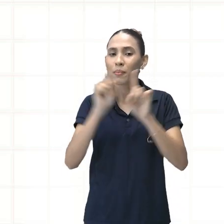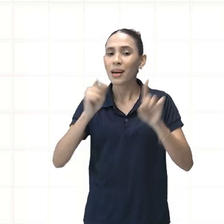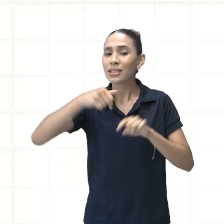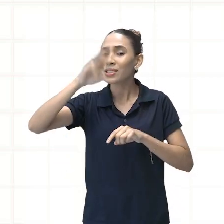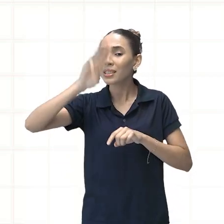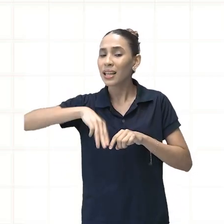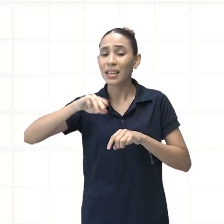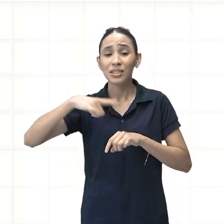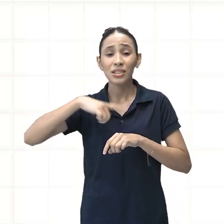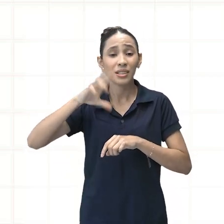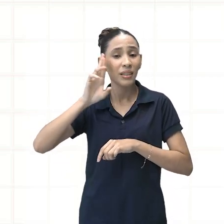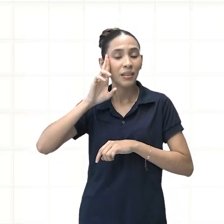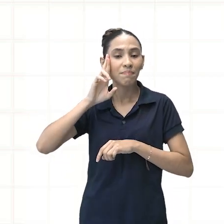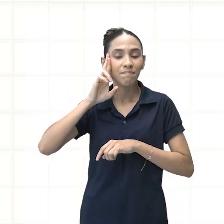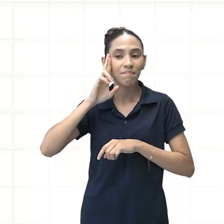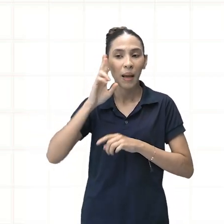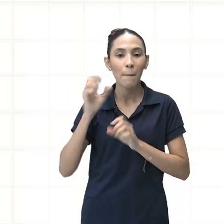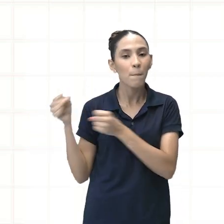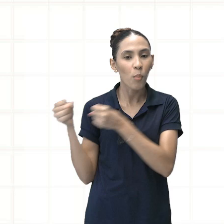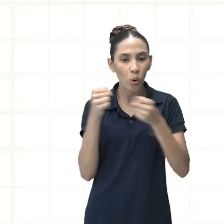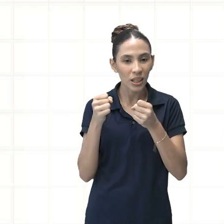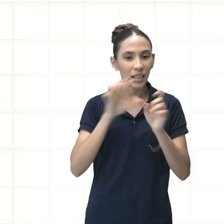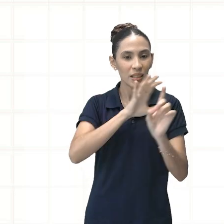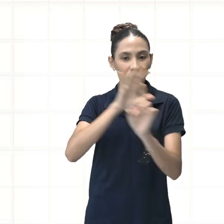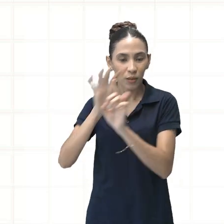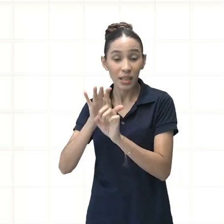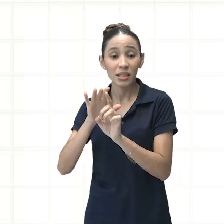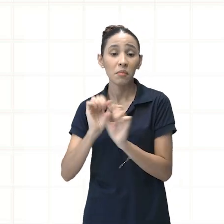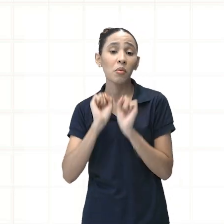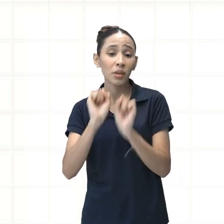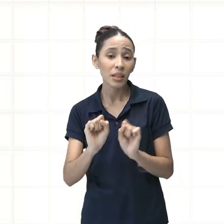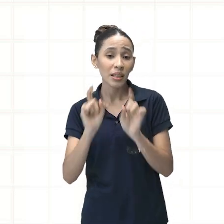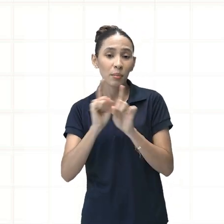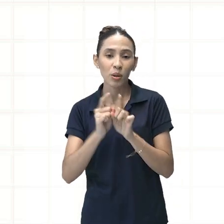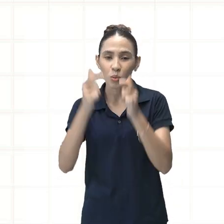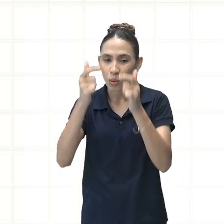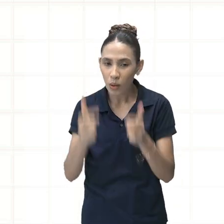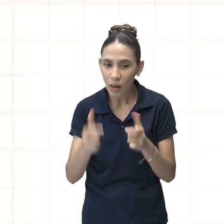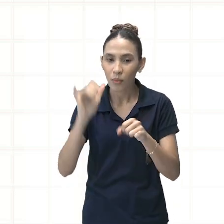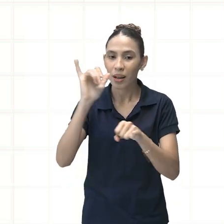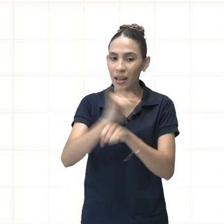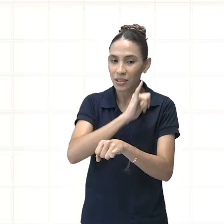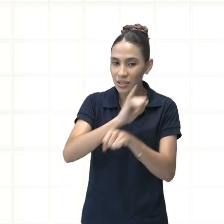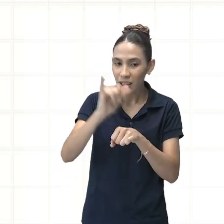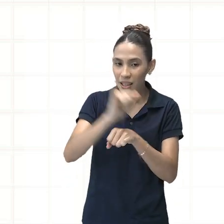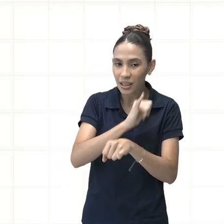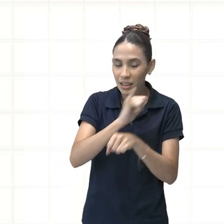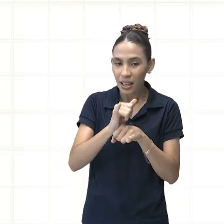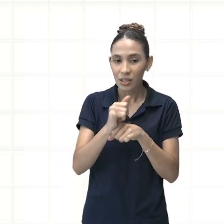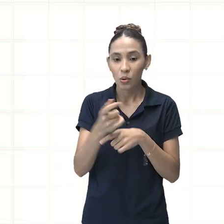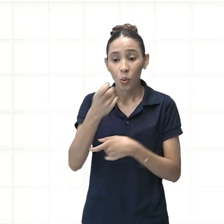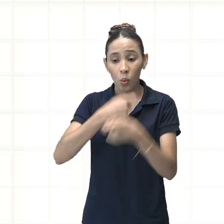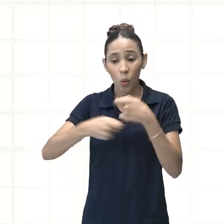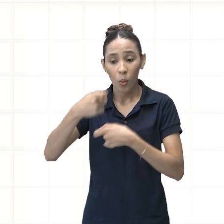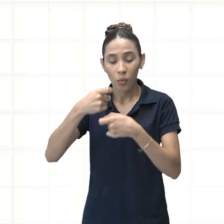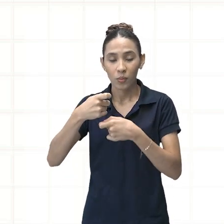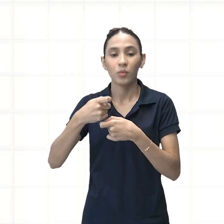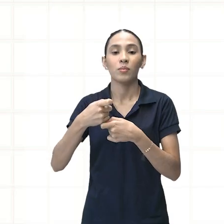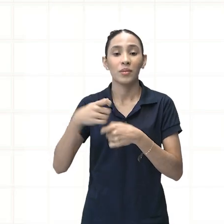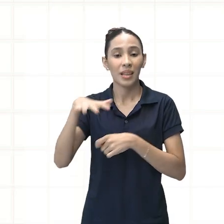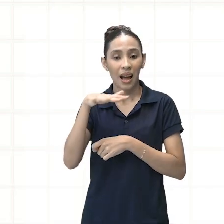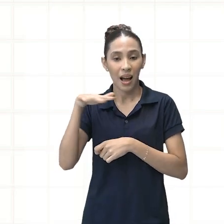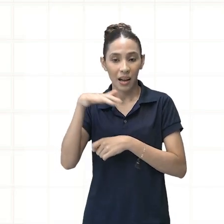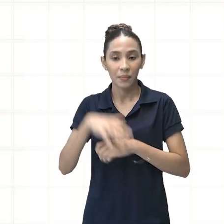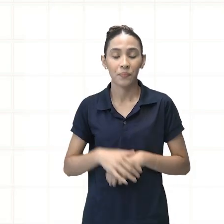dominava essa região poderia também ter ali era um local estratégico para o comércio da